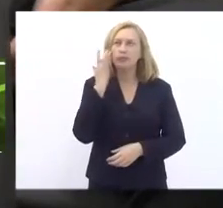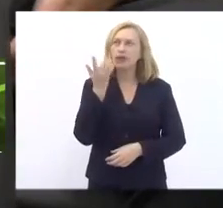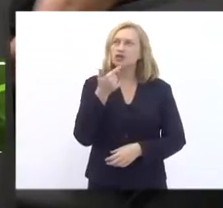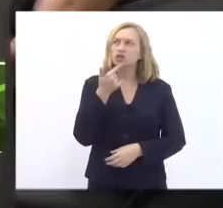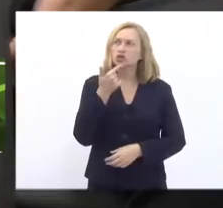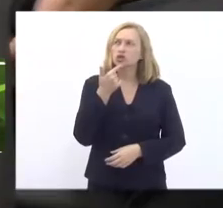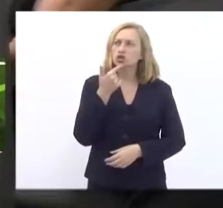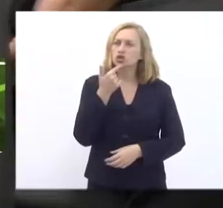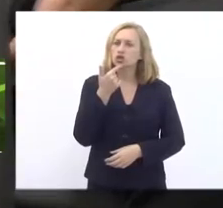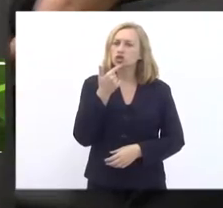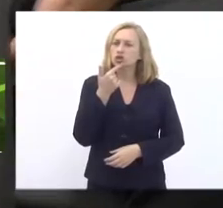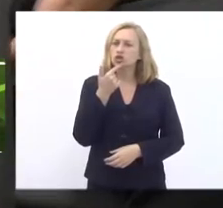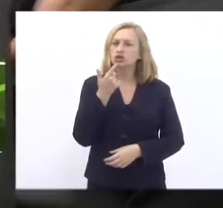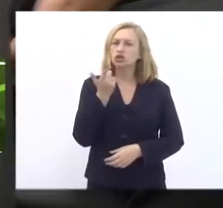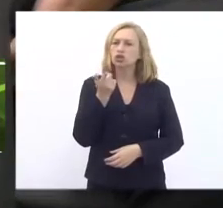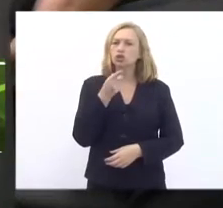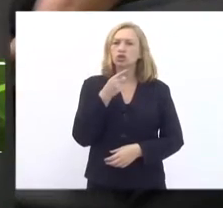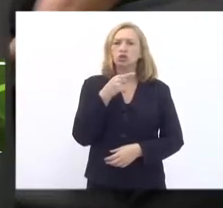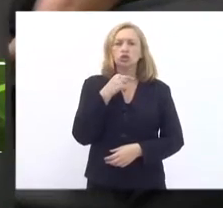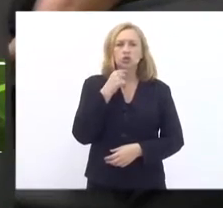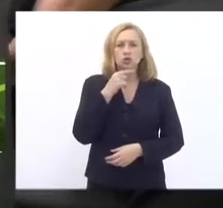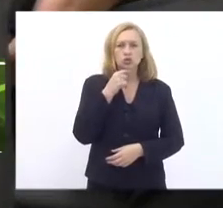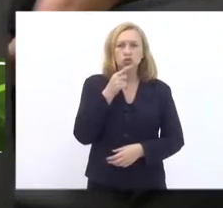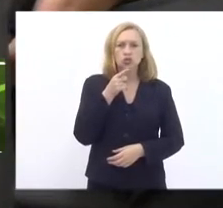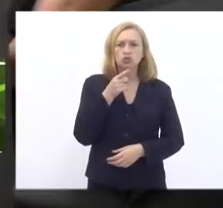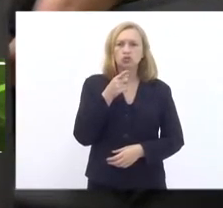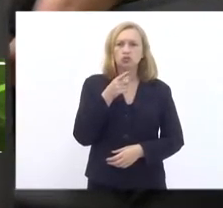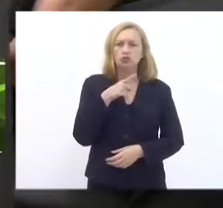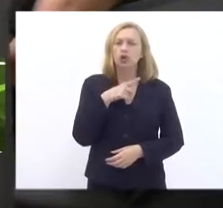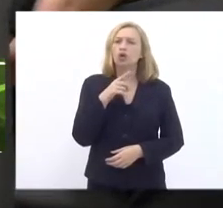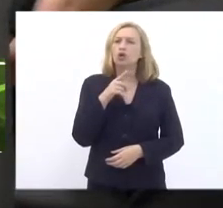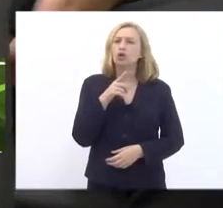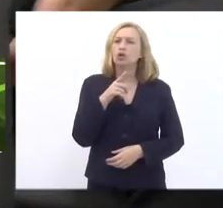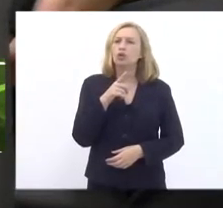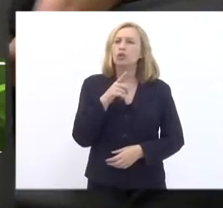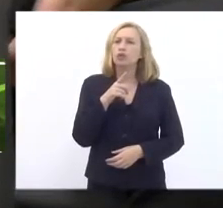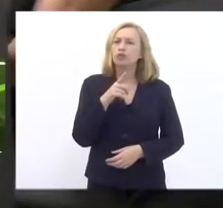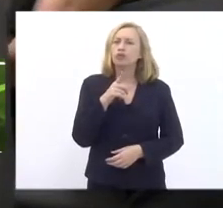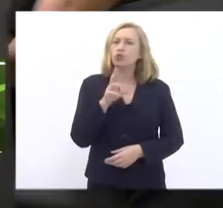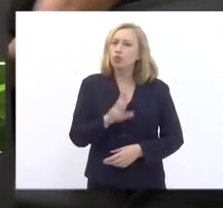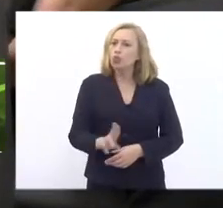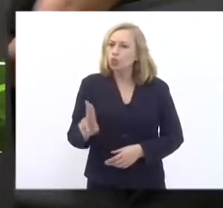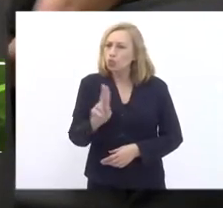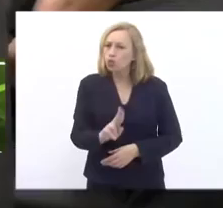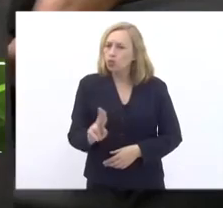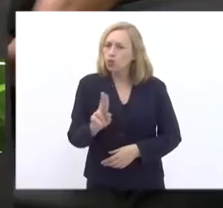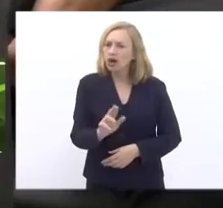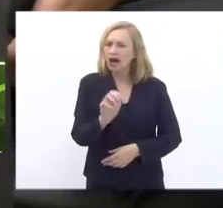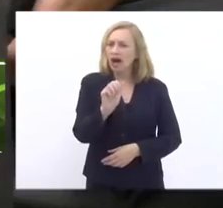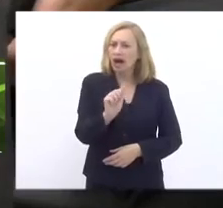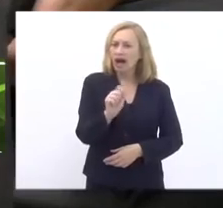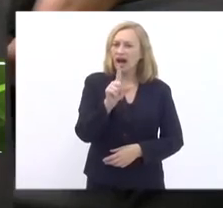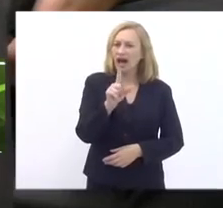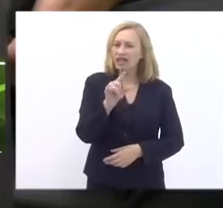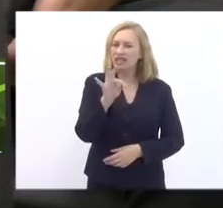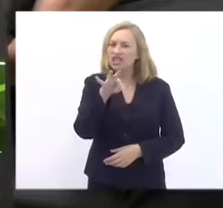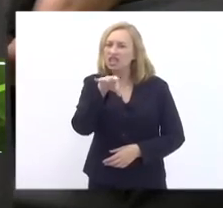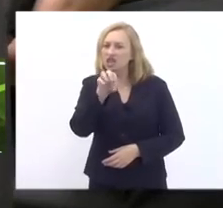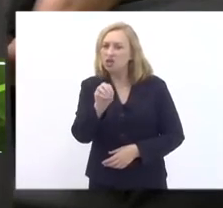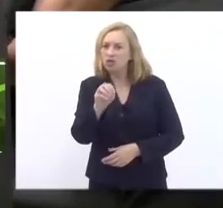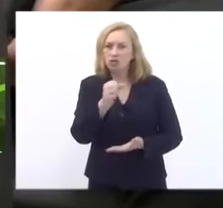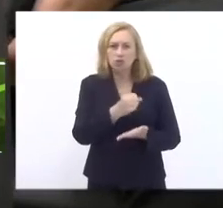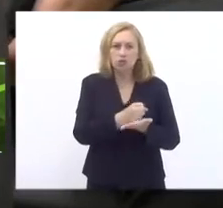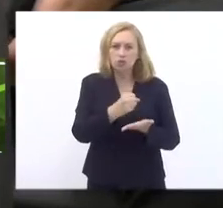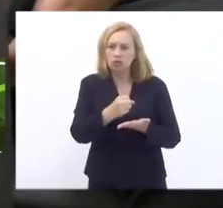assim, sem qualquer dúvida, o quanto houve, né, o uso dos aditivos desse contrato, que